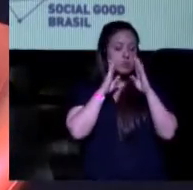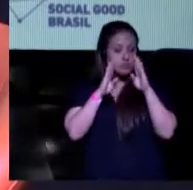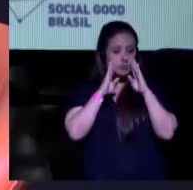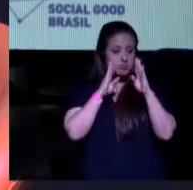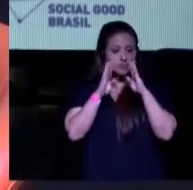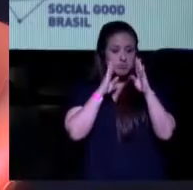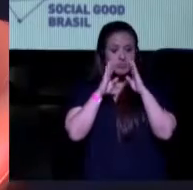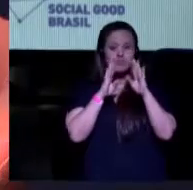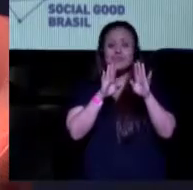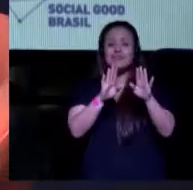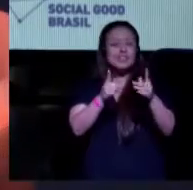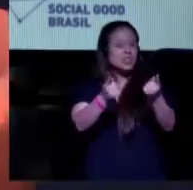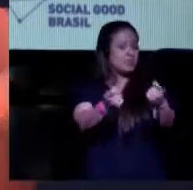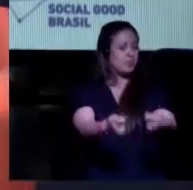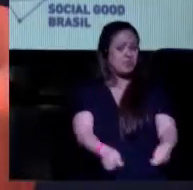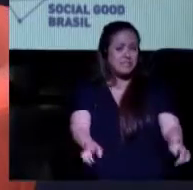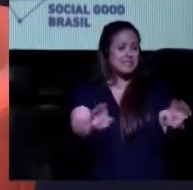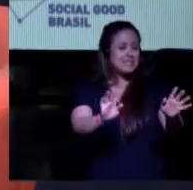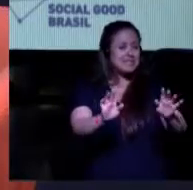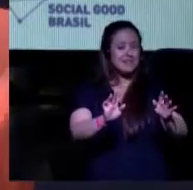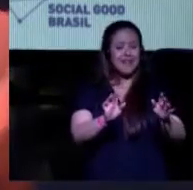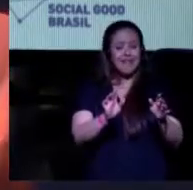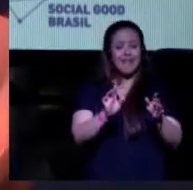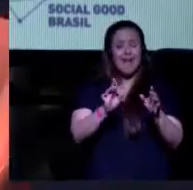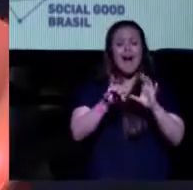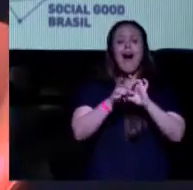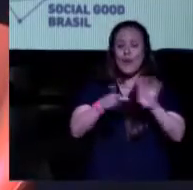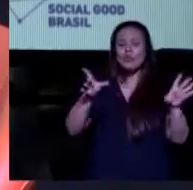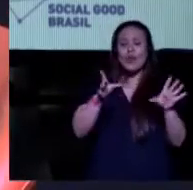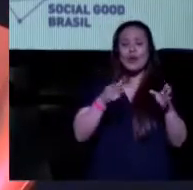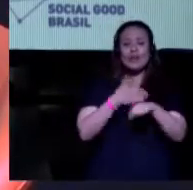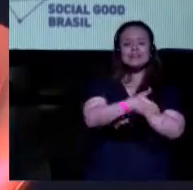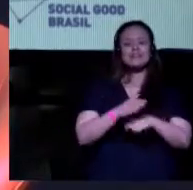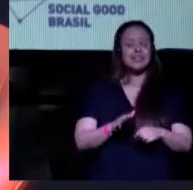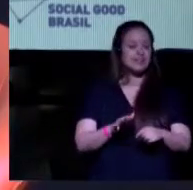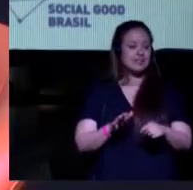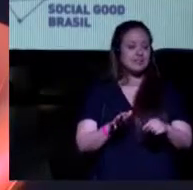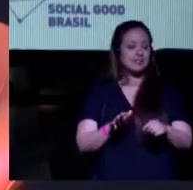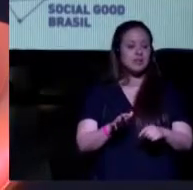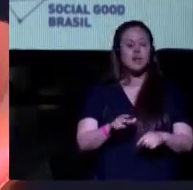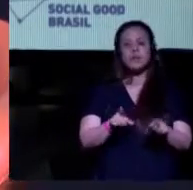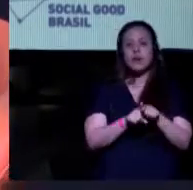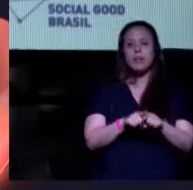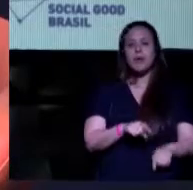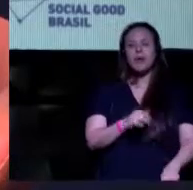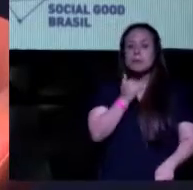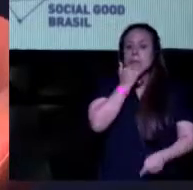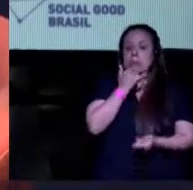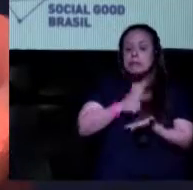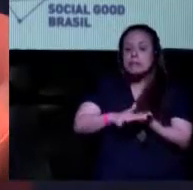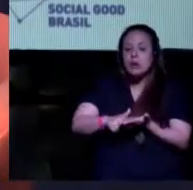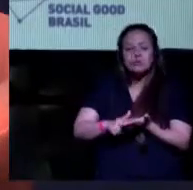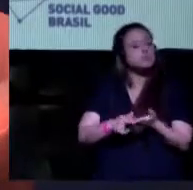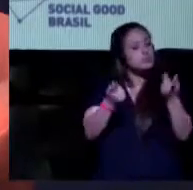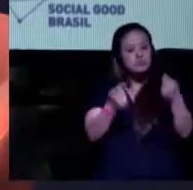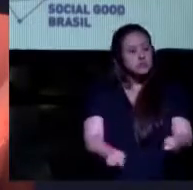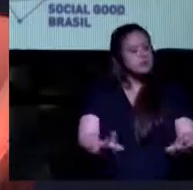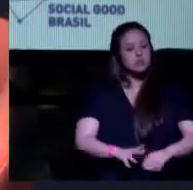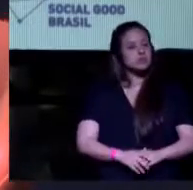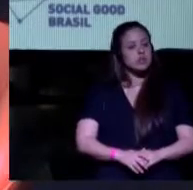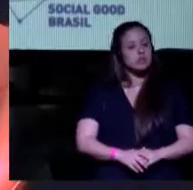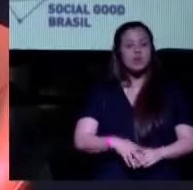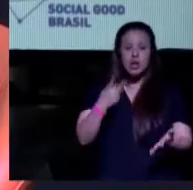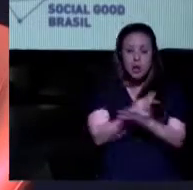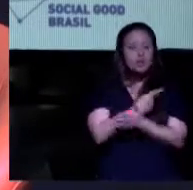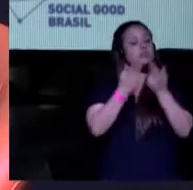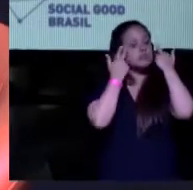contribuir a esses grupos e nunca peça perdão você vai fazer erros mas tudo bem mas o que é mais importante o que